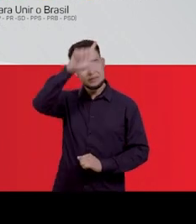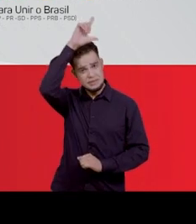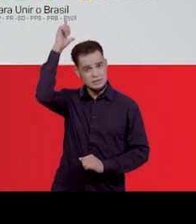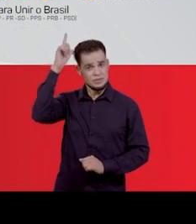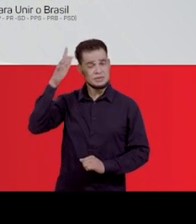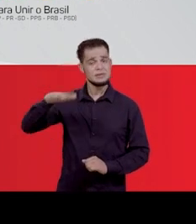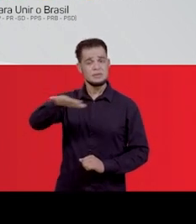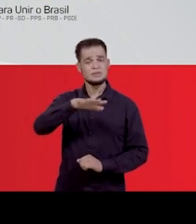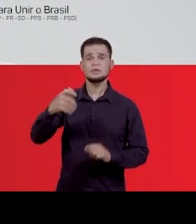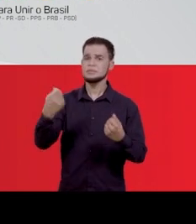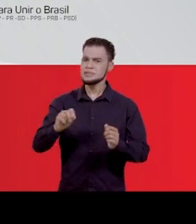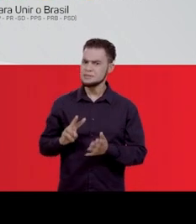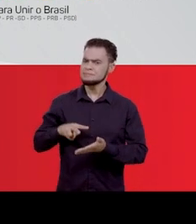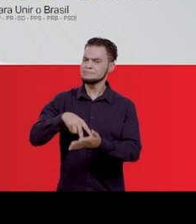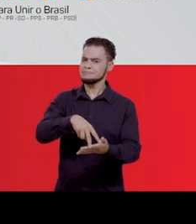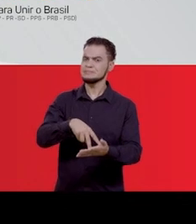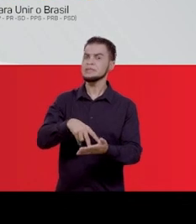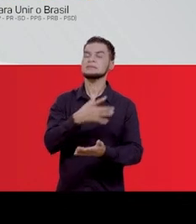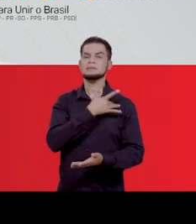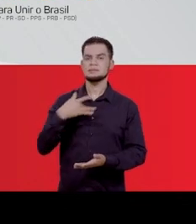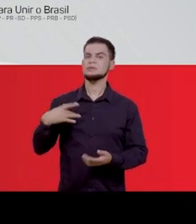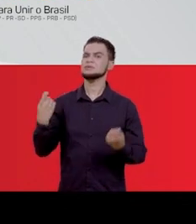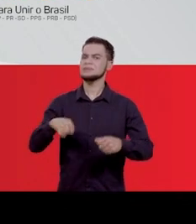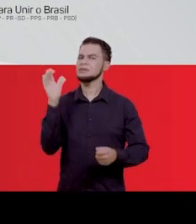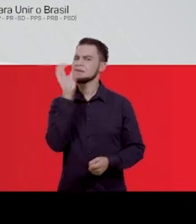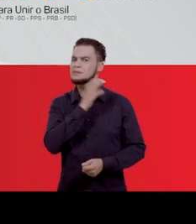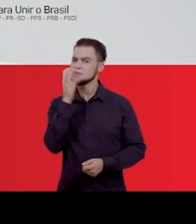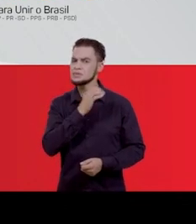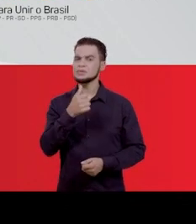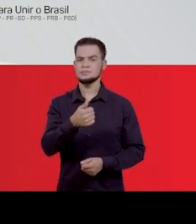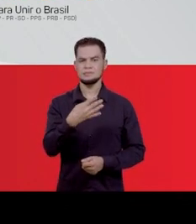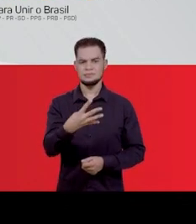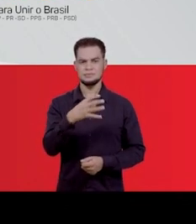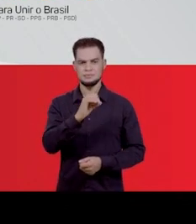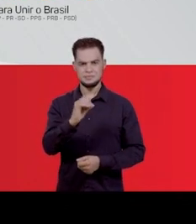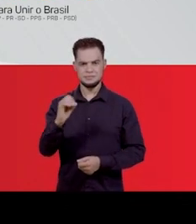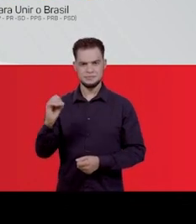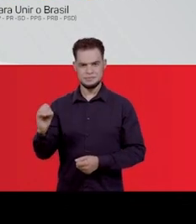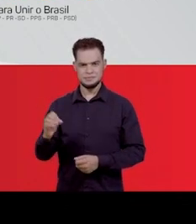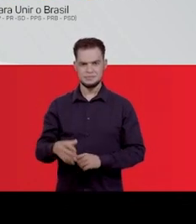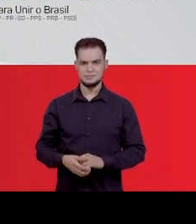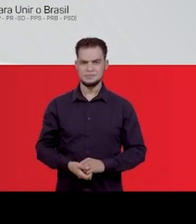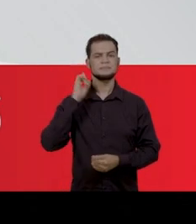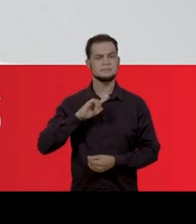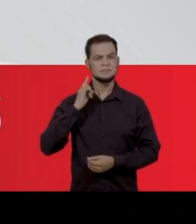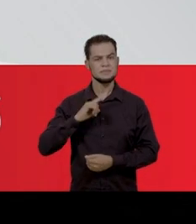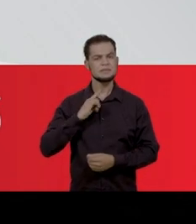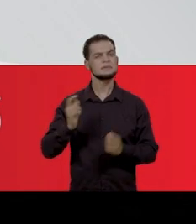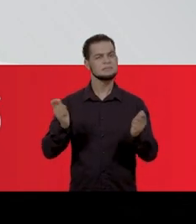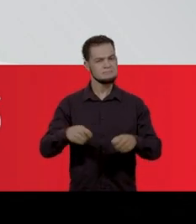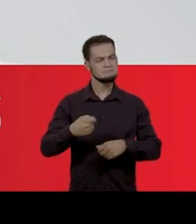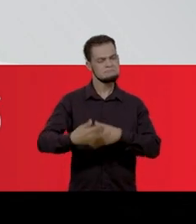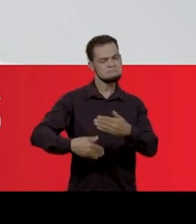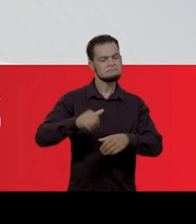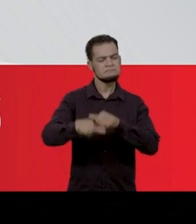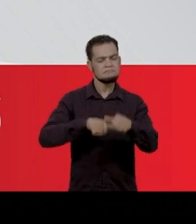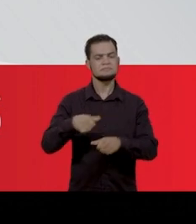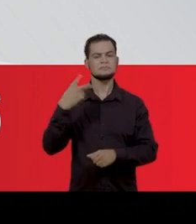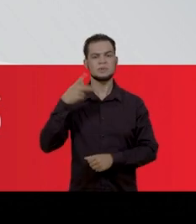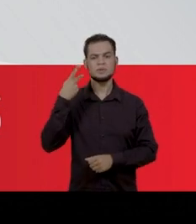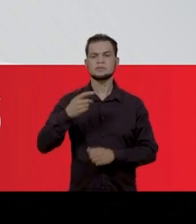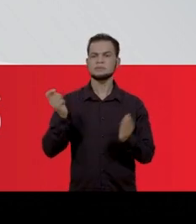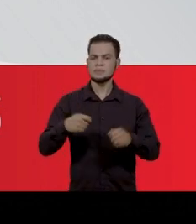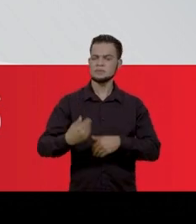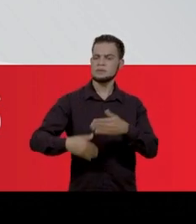Santa Luzia e região precisam reagir. Nossa saúde pede socorro. Luísa do Hospital, 14000. Só com a renovação política